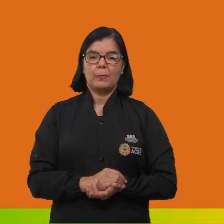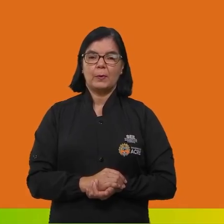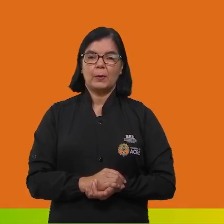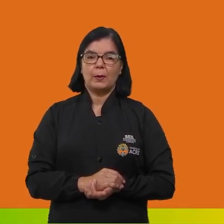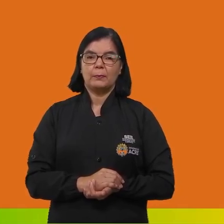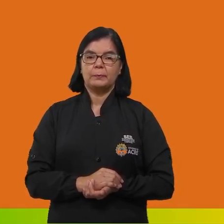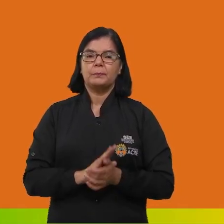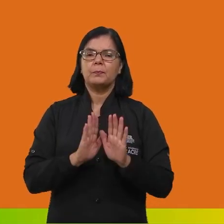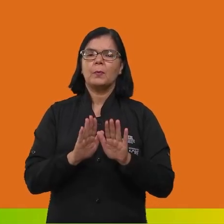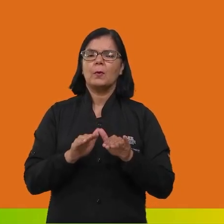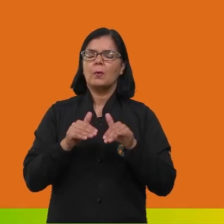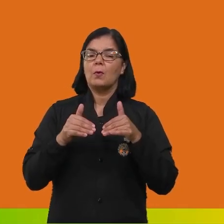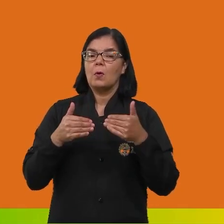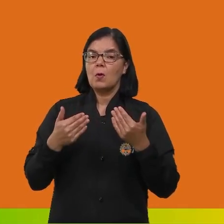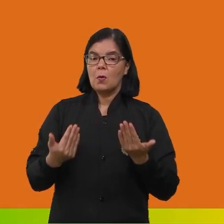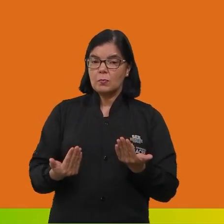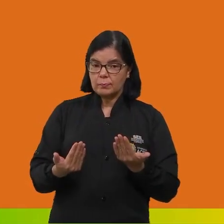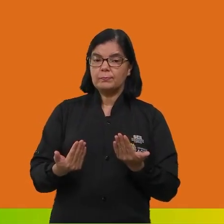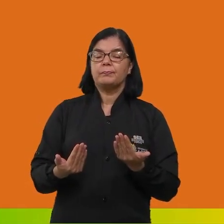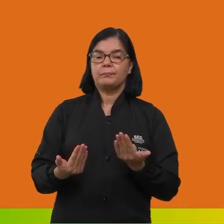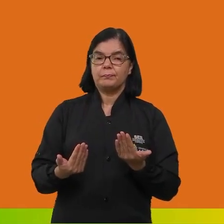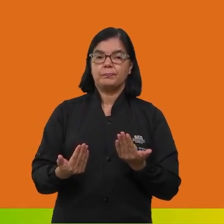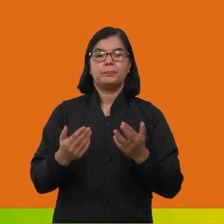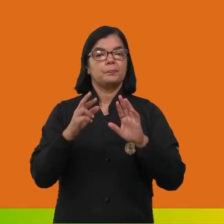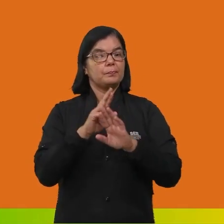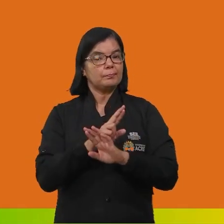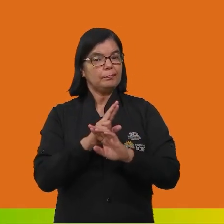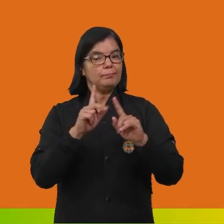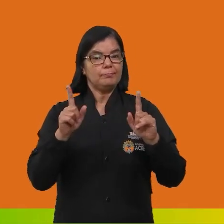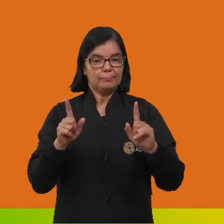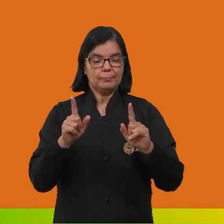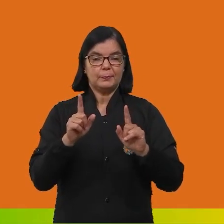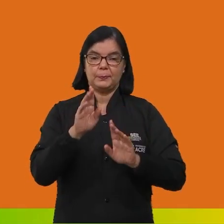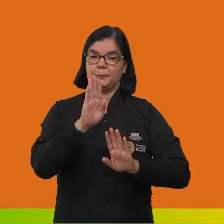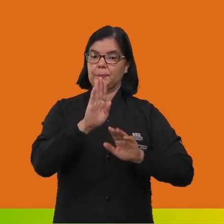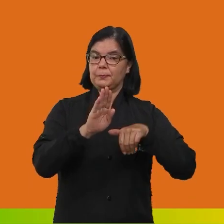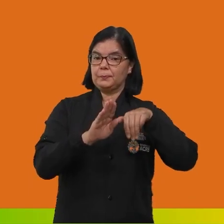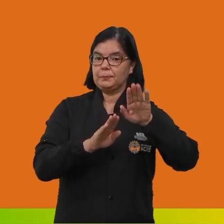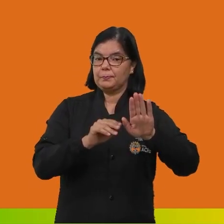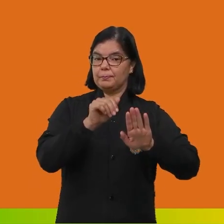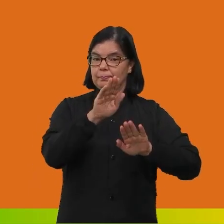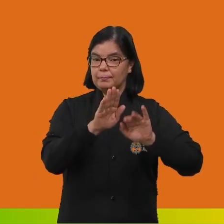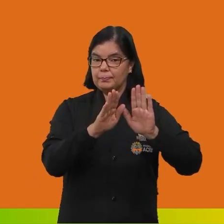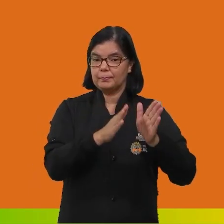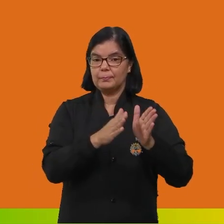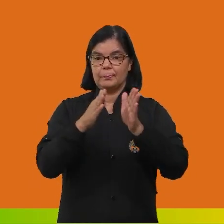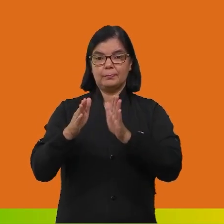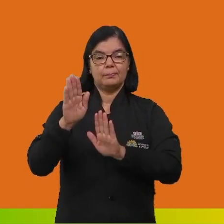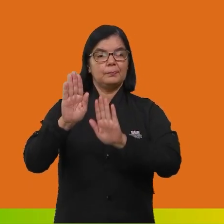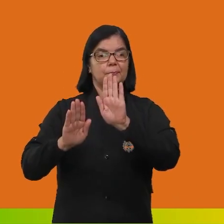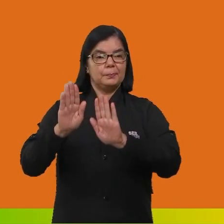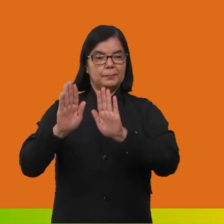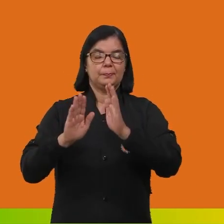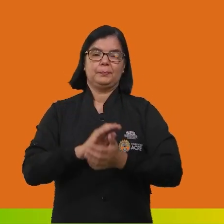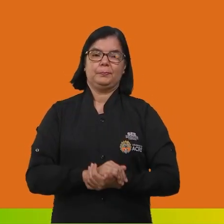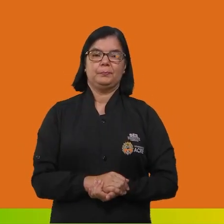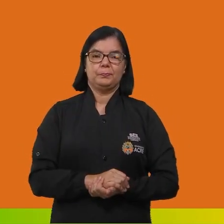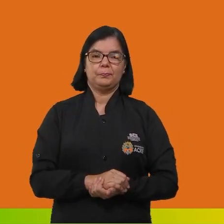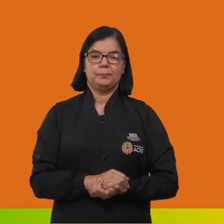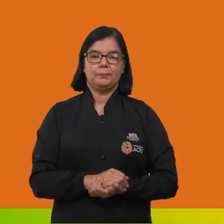Próxima questão. Observem aí. Qual a diferença entre mímica e